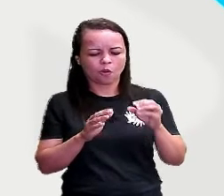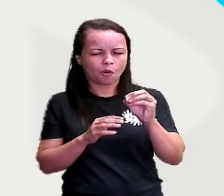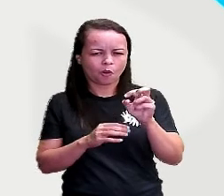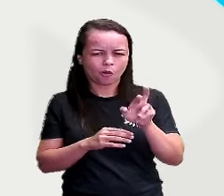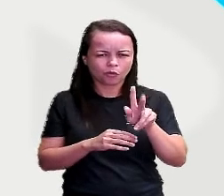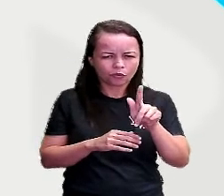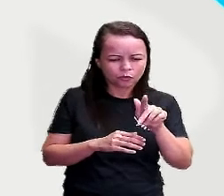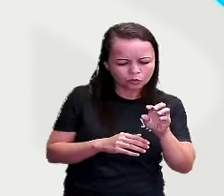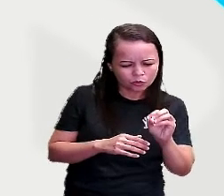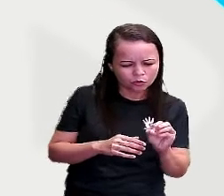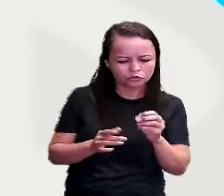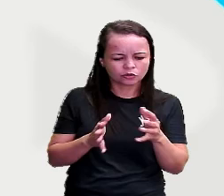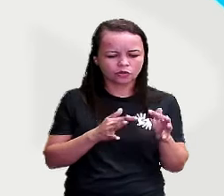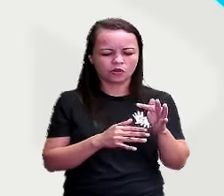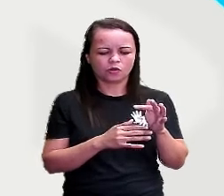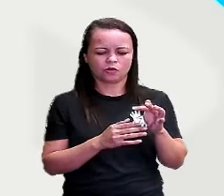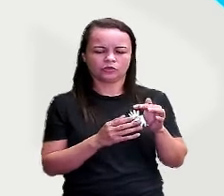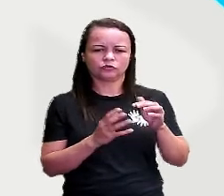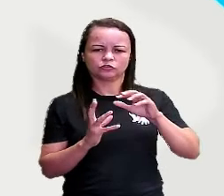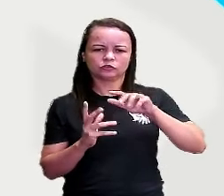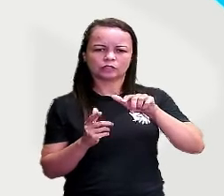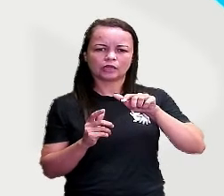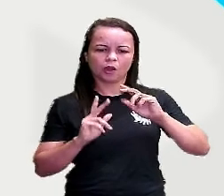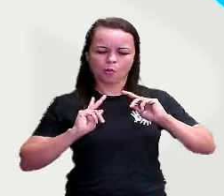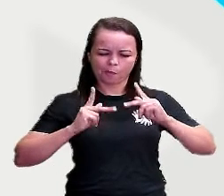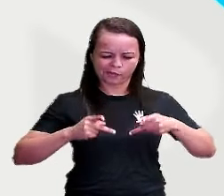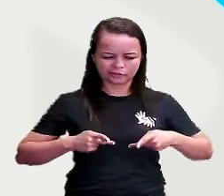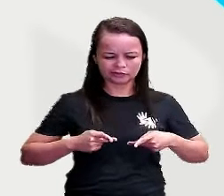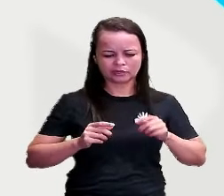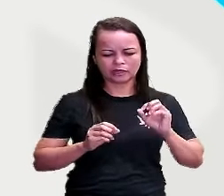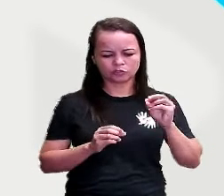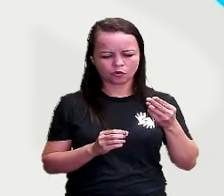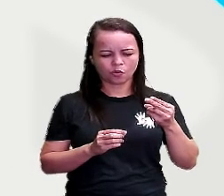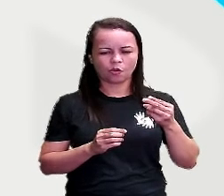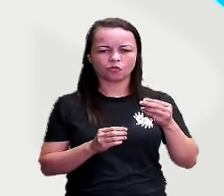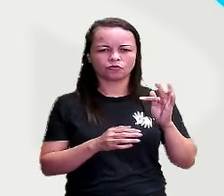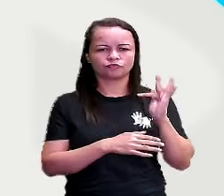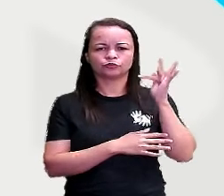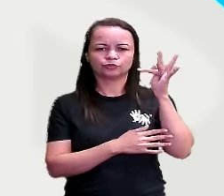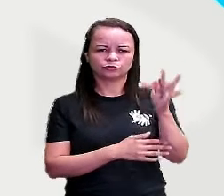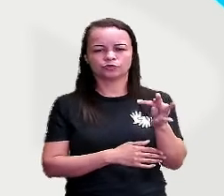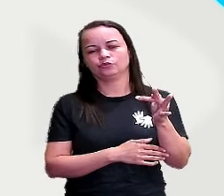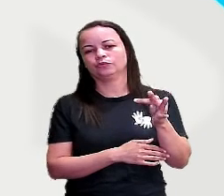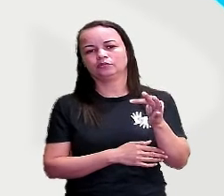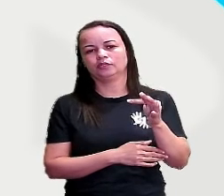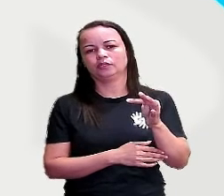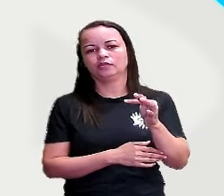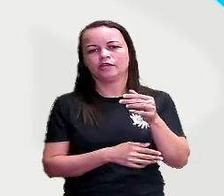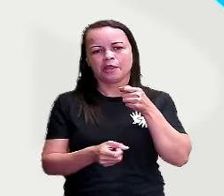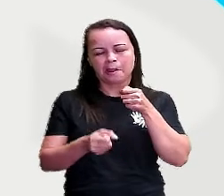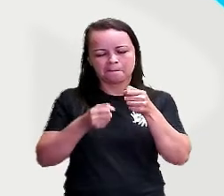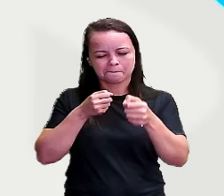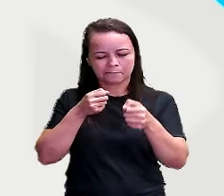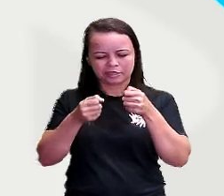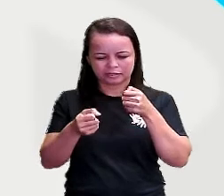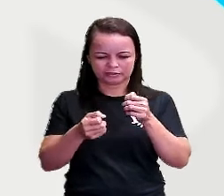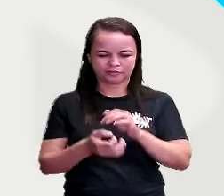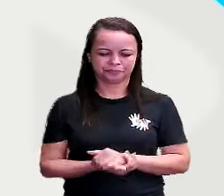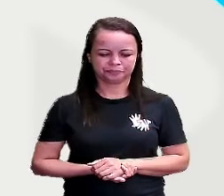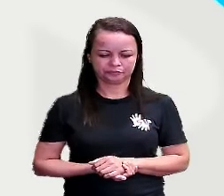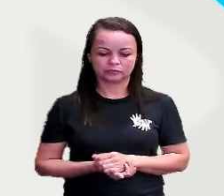qual é aí a palavra, né, a conjunção que está indicando uma adição nessa tirinha? Justamente com